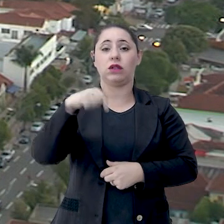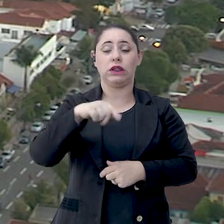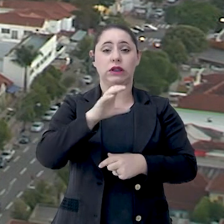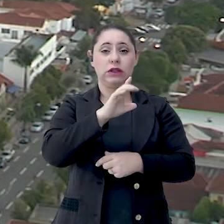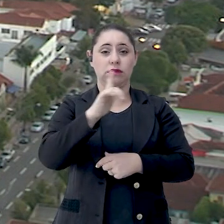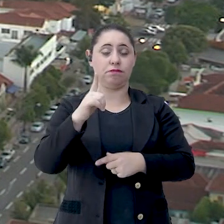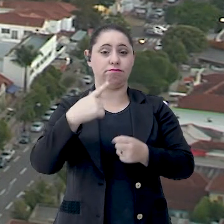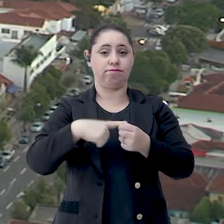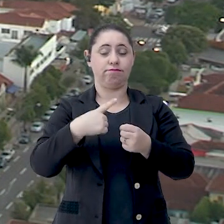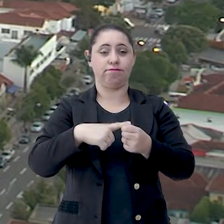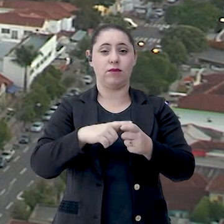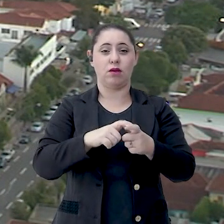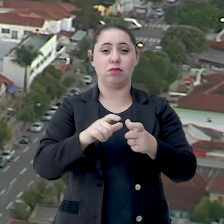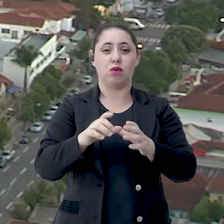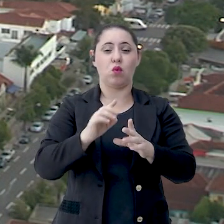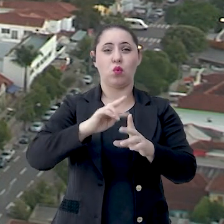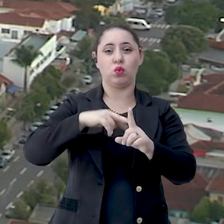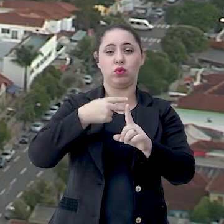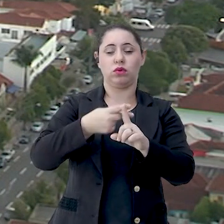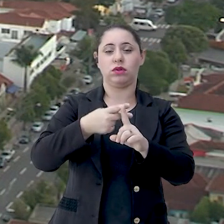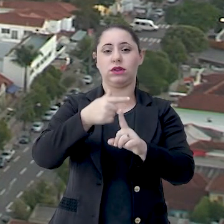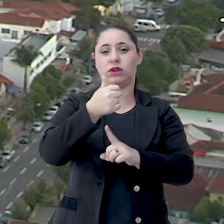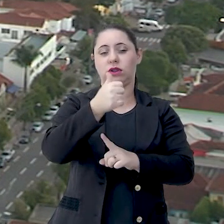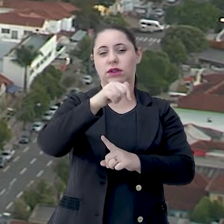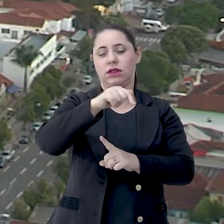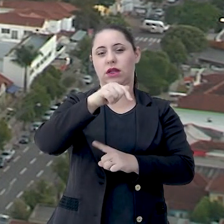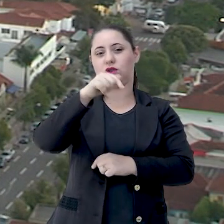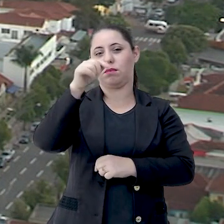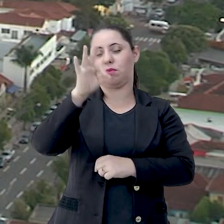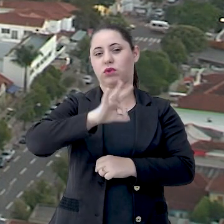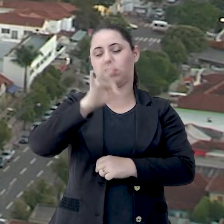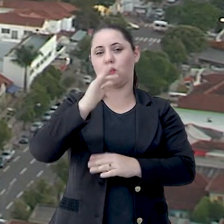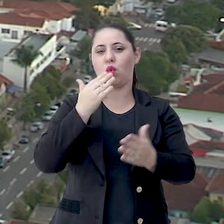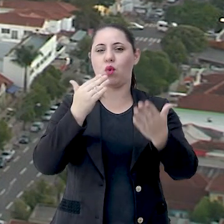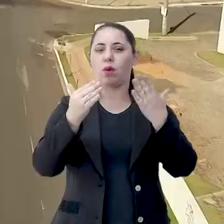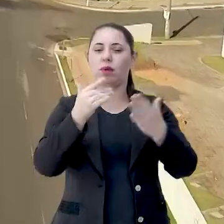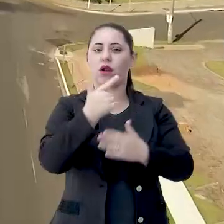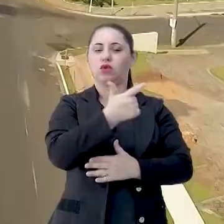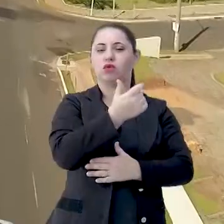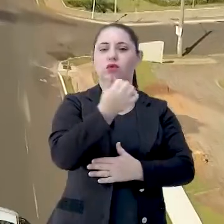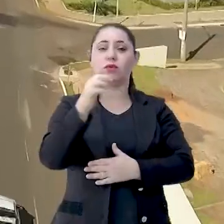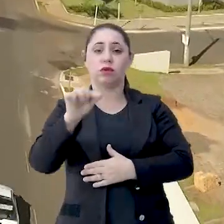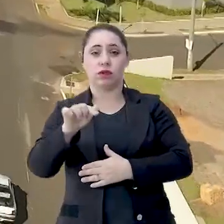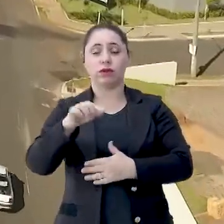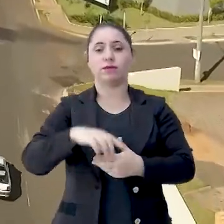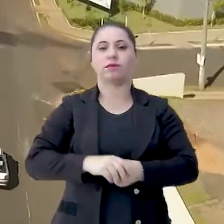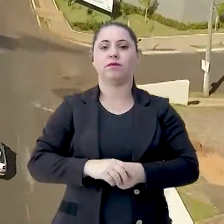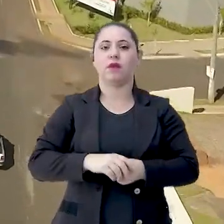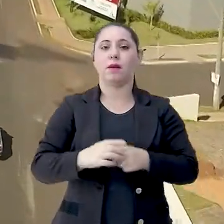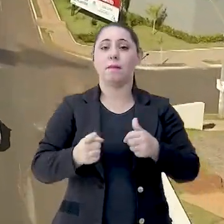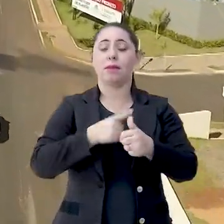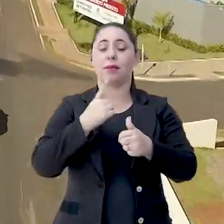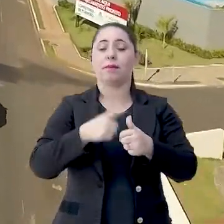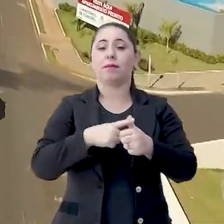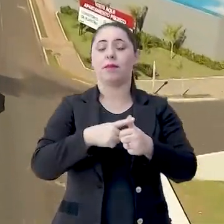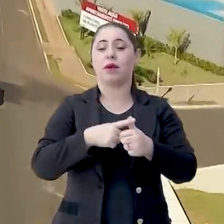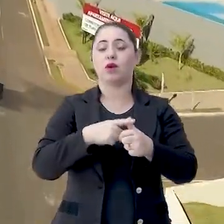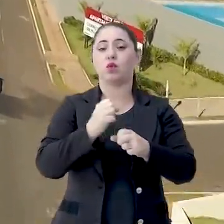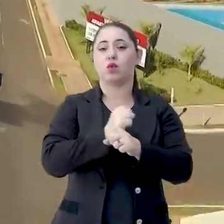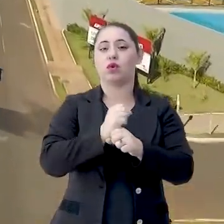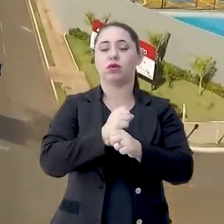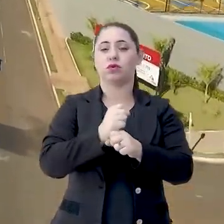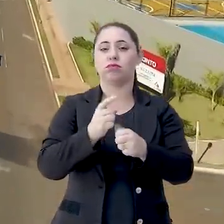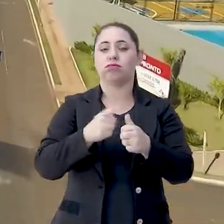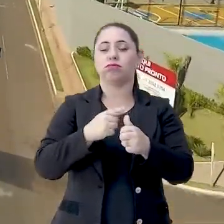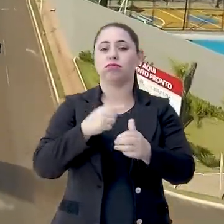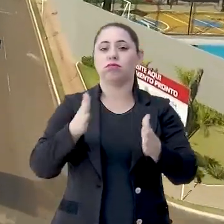ano passado 361 milhões de reais a Campo Grande. Os repasses do Tesouro Estadual também são